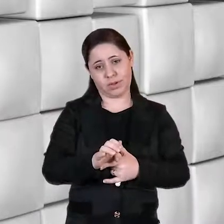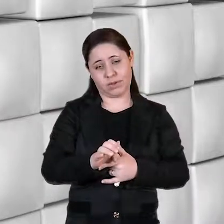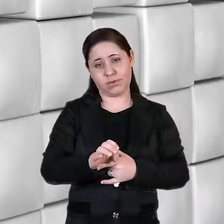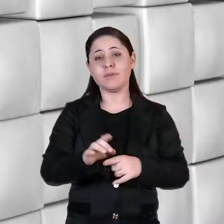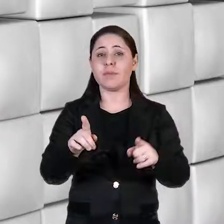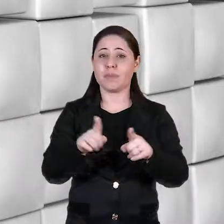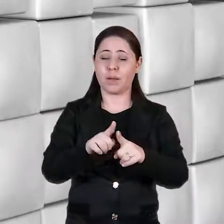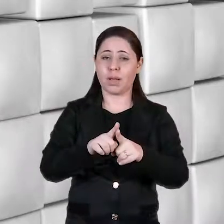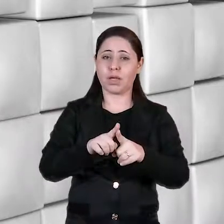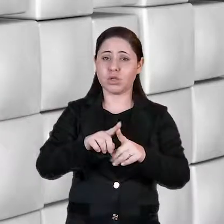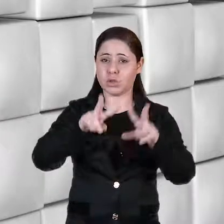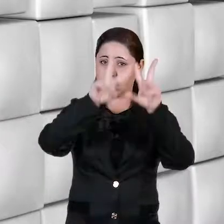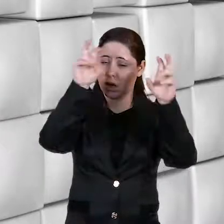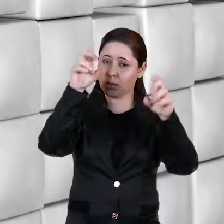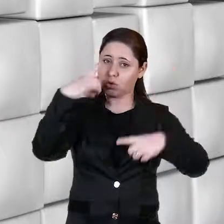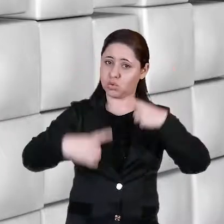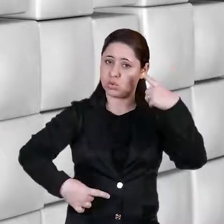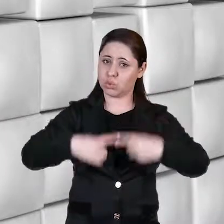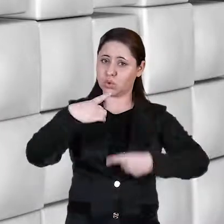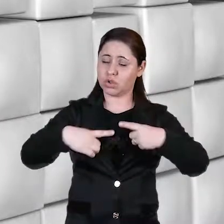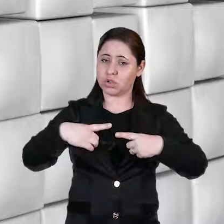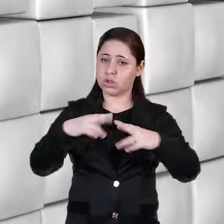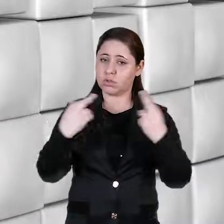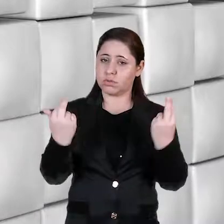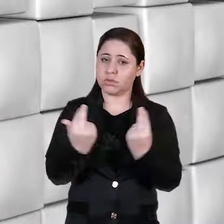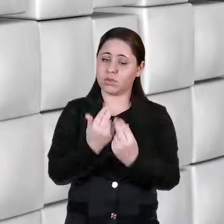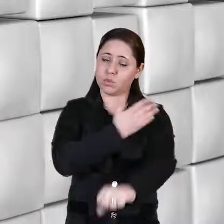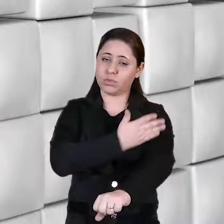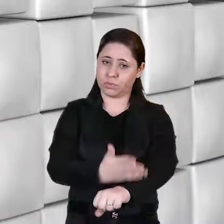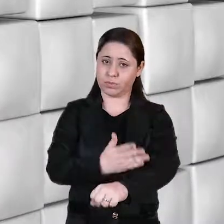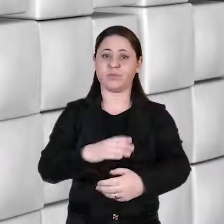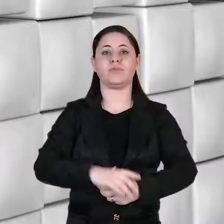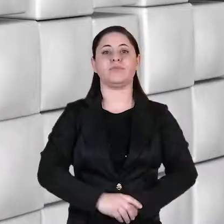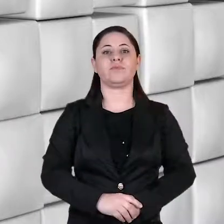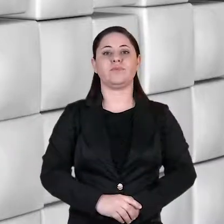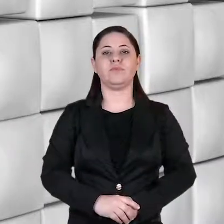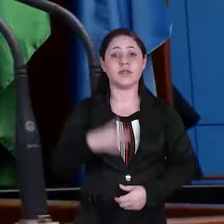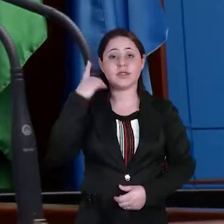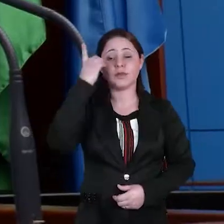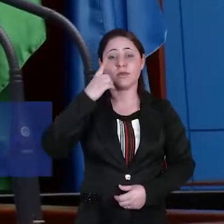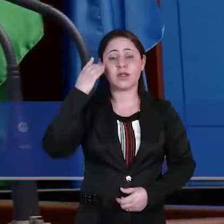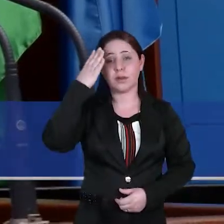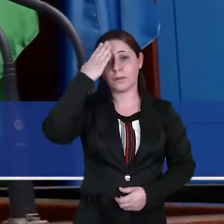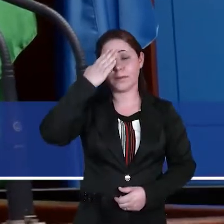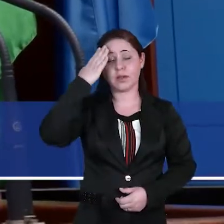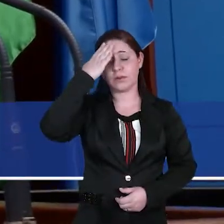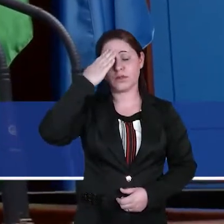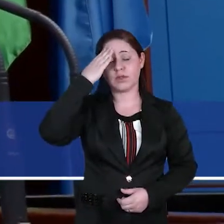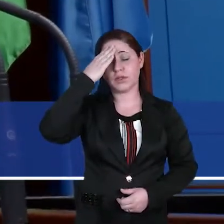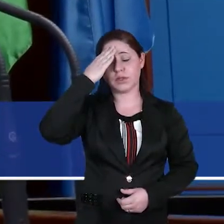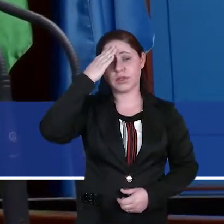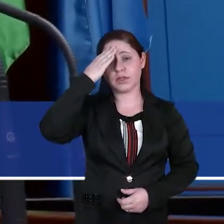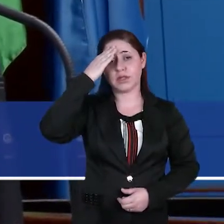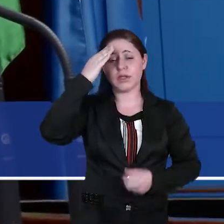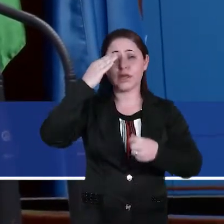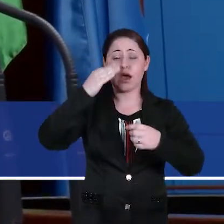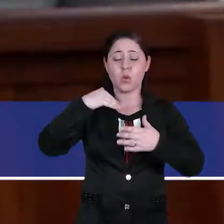estado, tema que foi repercutido na sessão ordinária. O deputado Barbosinha, do Democratas,